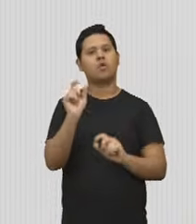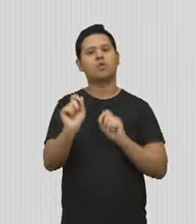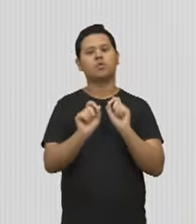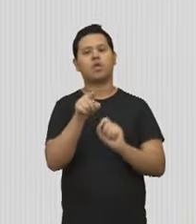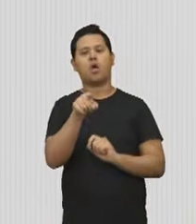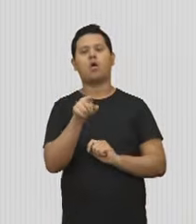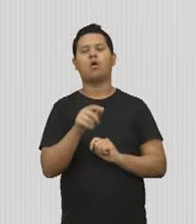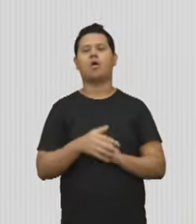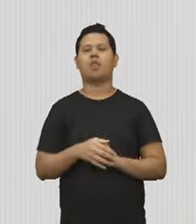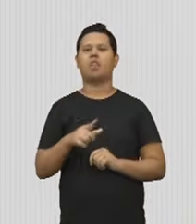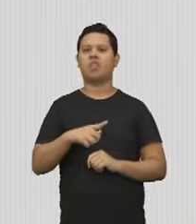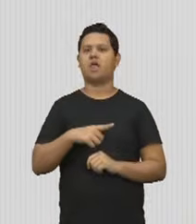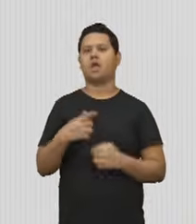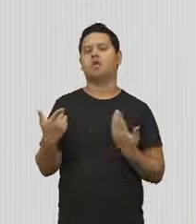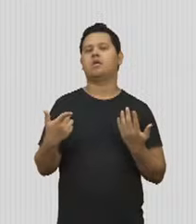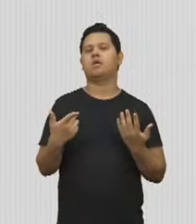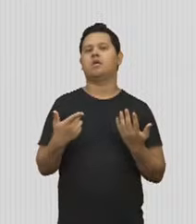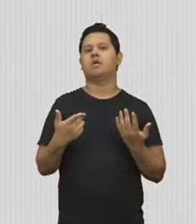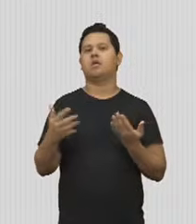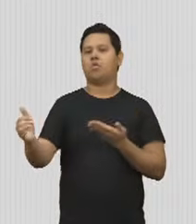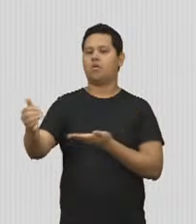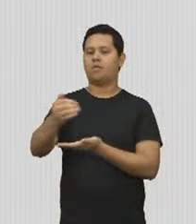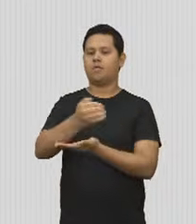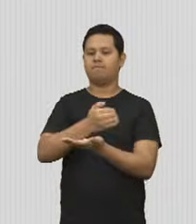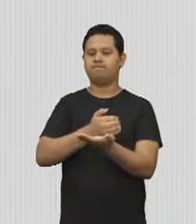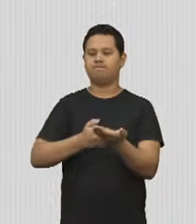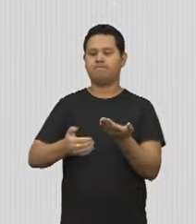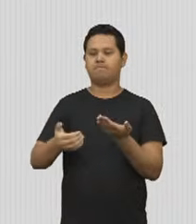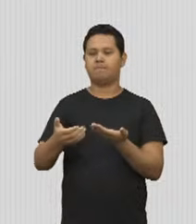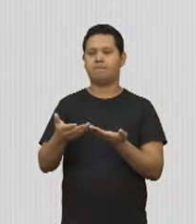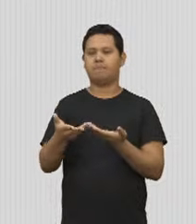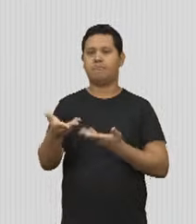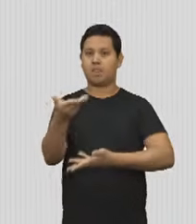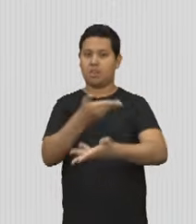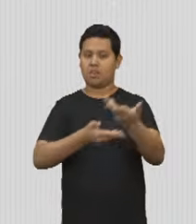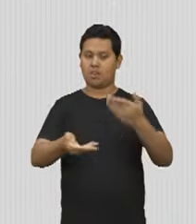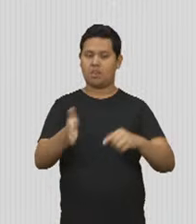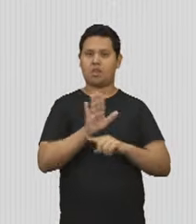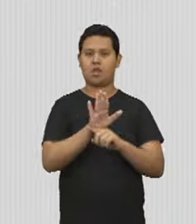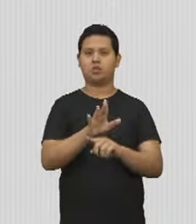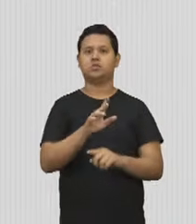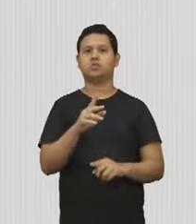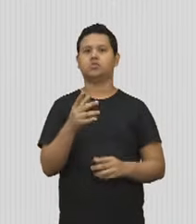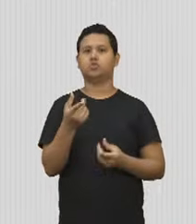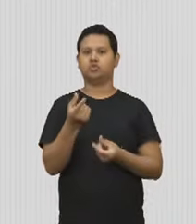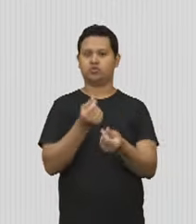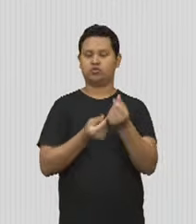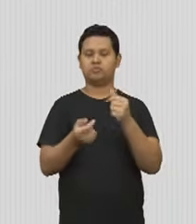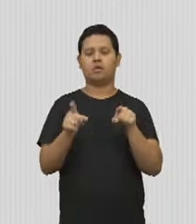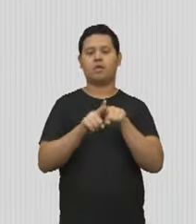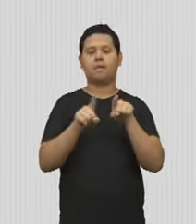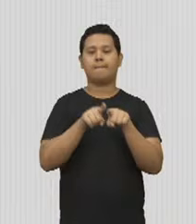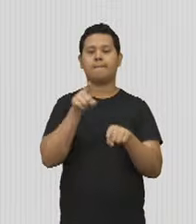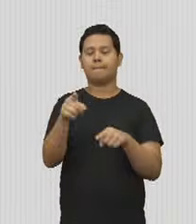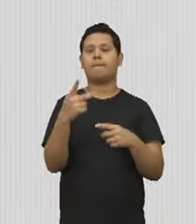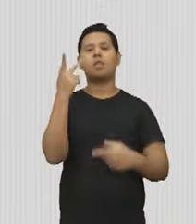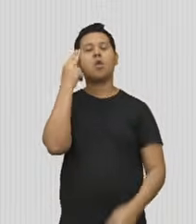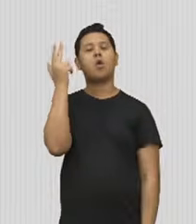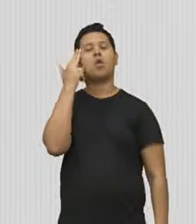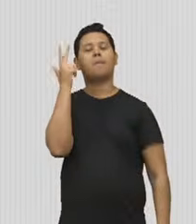nesses aspectos temos aqui arrecadação e distribuição de receitas, regulamentação e